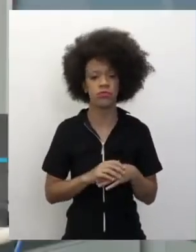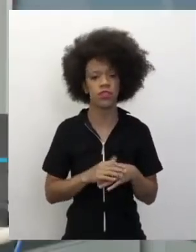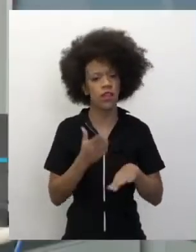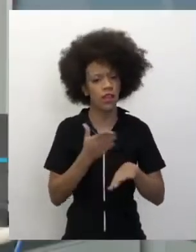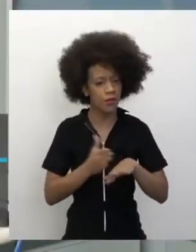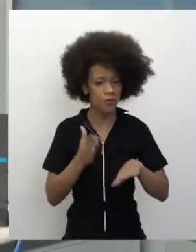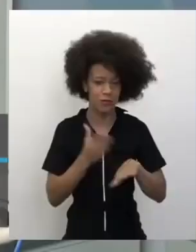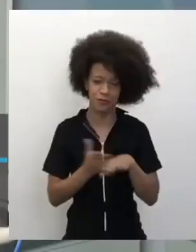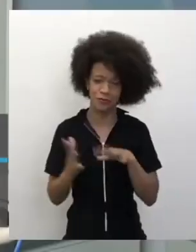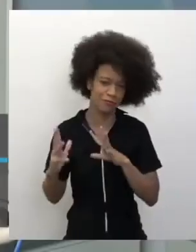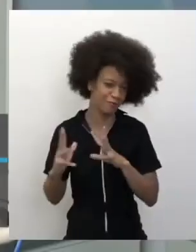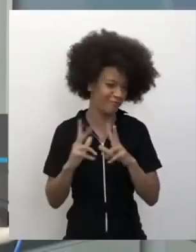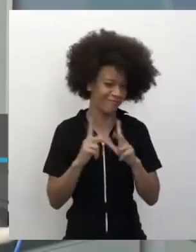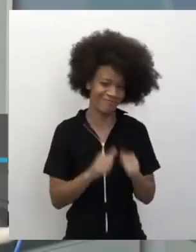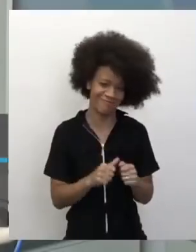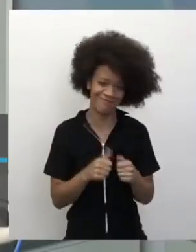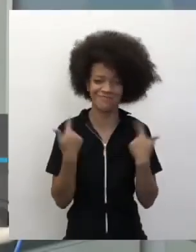todo mundo.